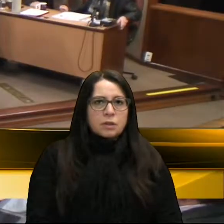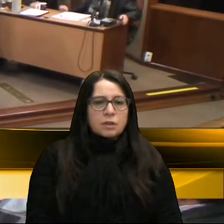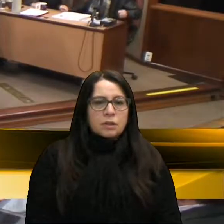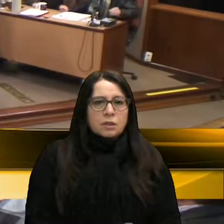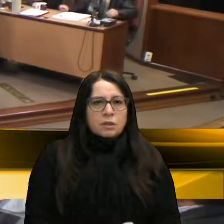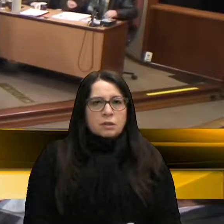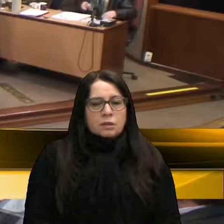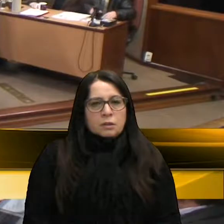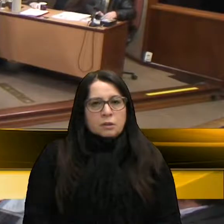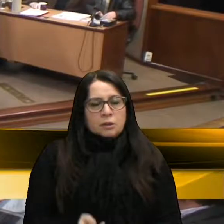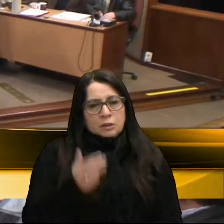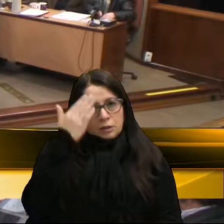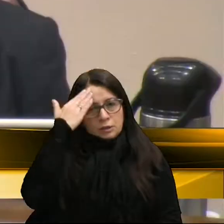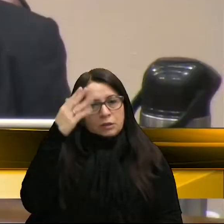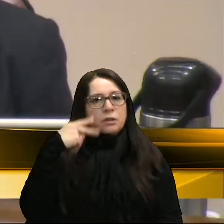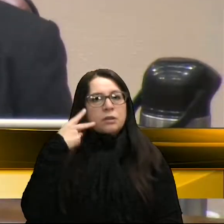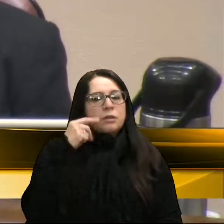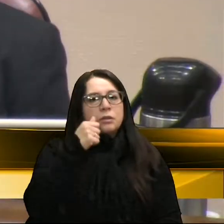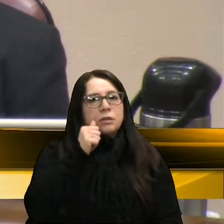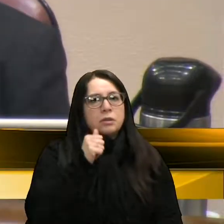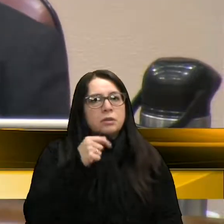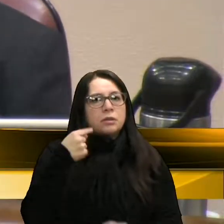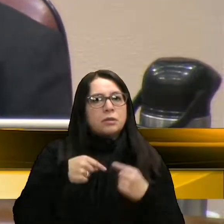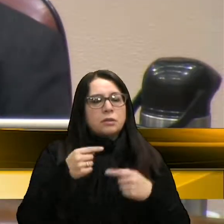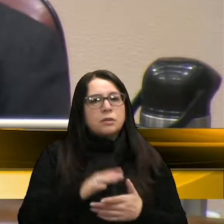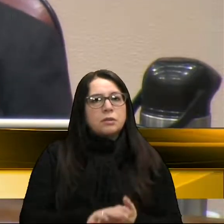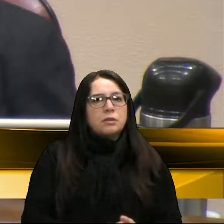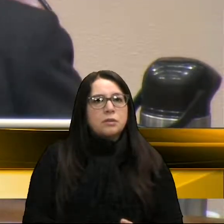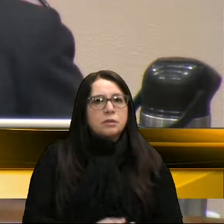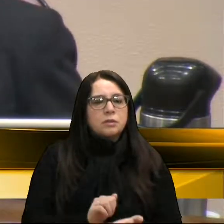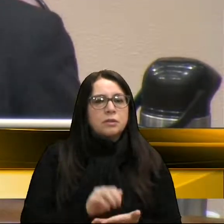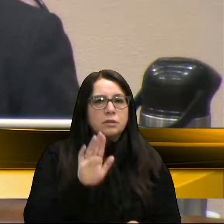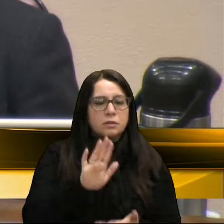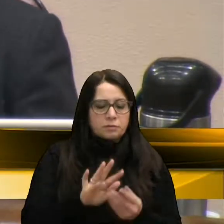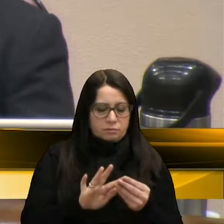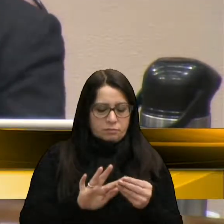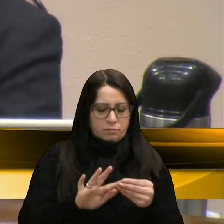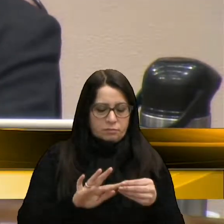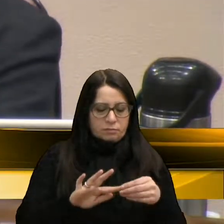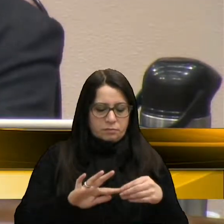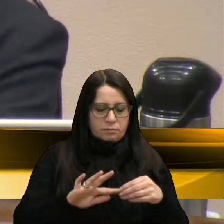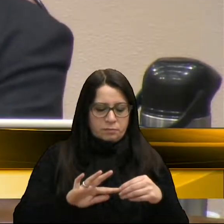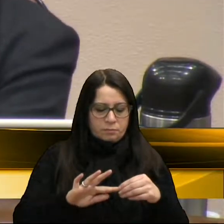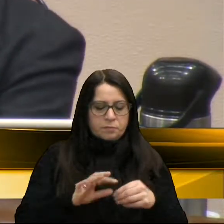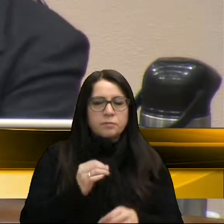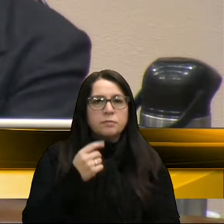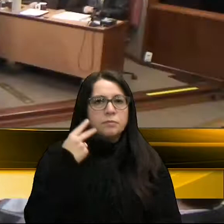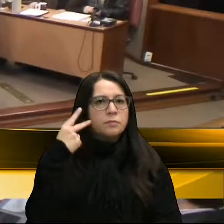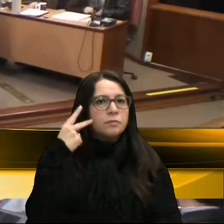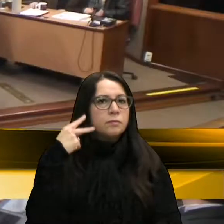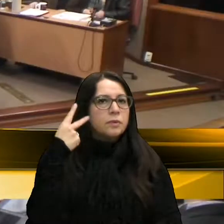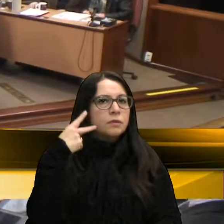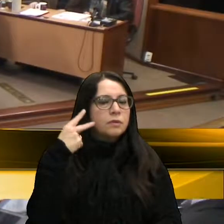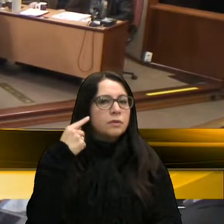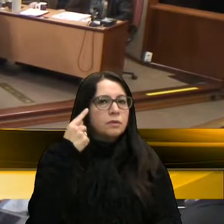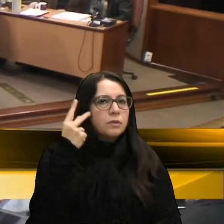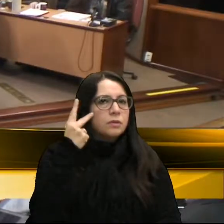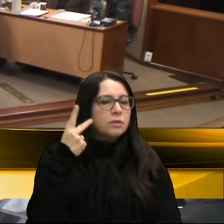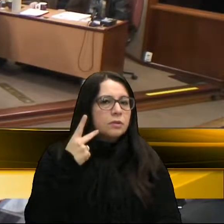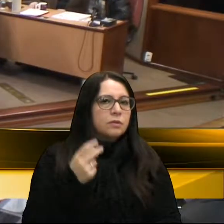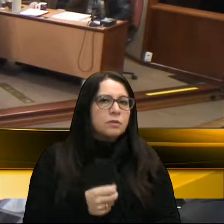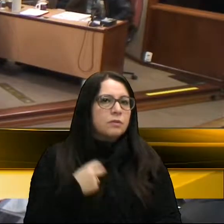Obrigado, vereadora relatora. Em discussão. Essa palavra, senhor presidente. Com a palavra, vereador Renato Nunes.